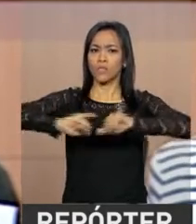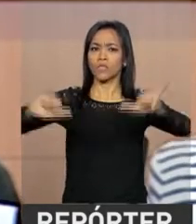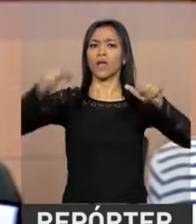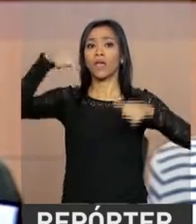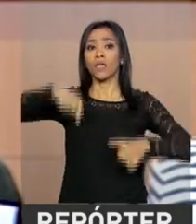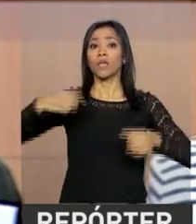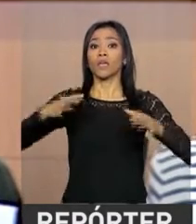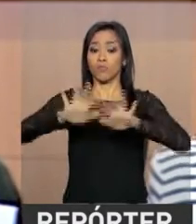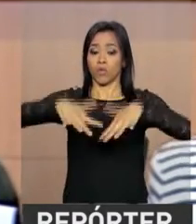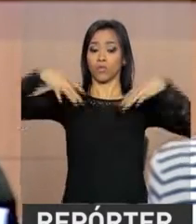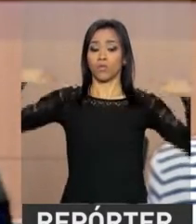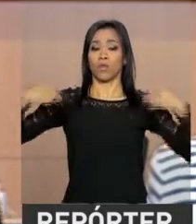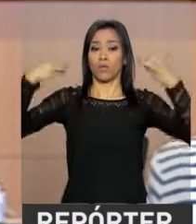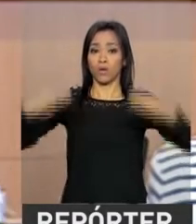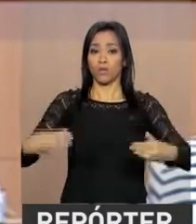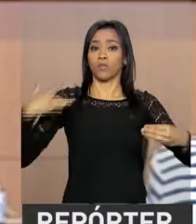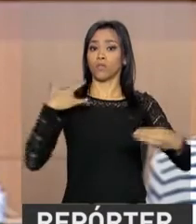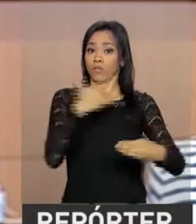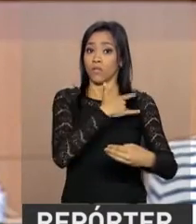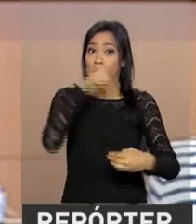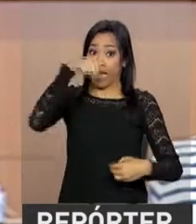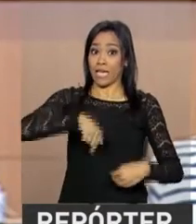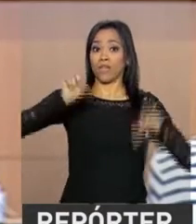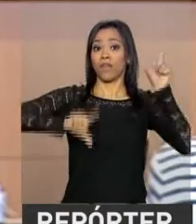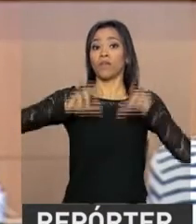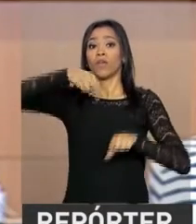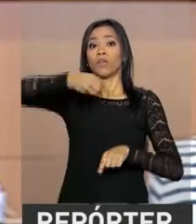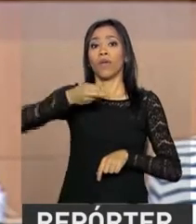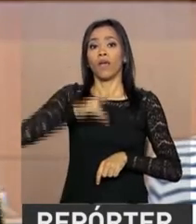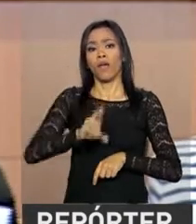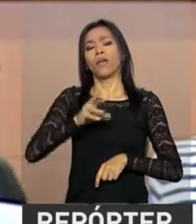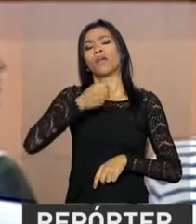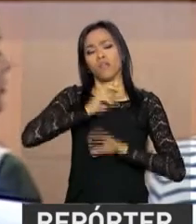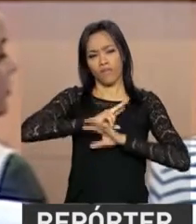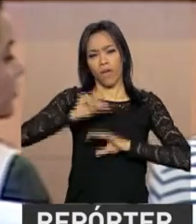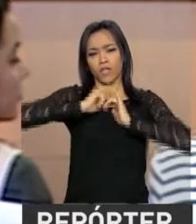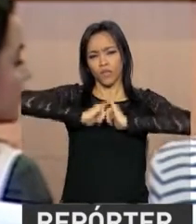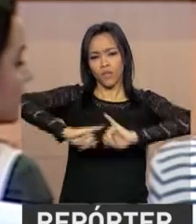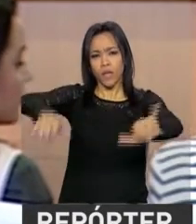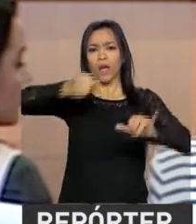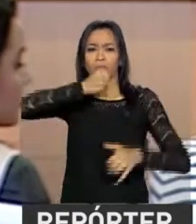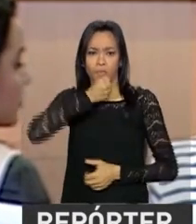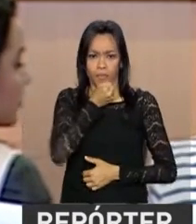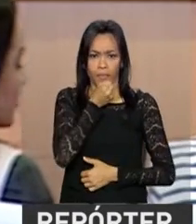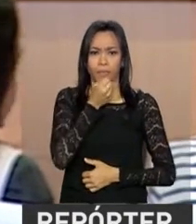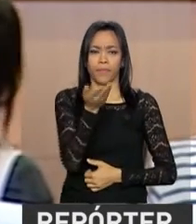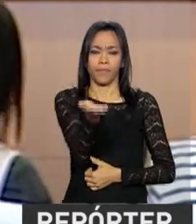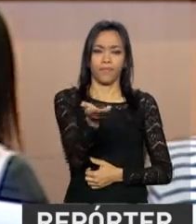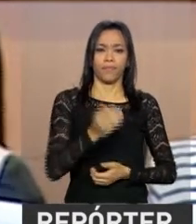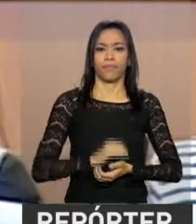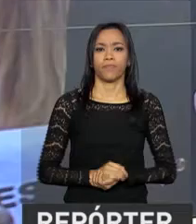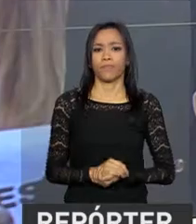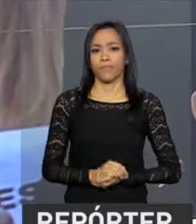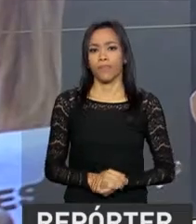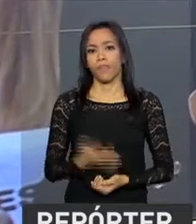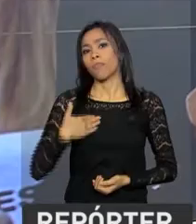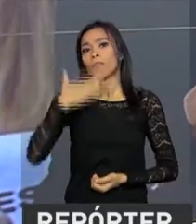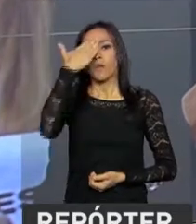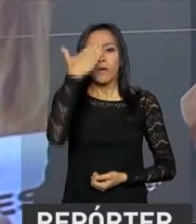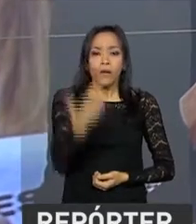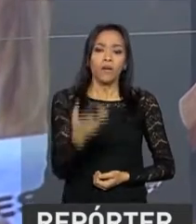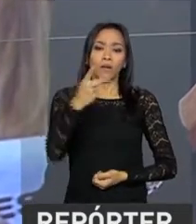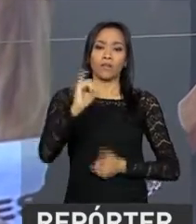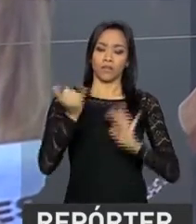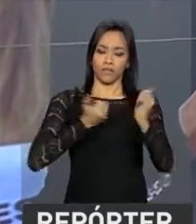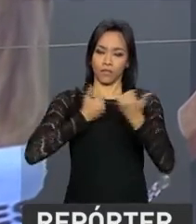lembrando que a tv nbr transmitir essa coletiva o ministro ricardo barros ao vivo josé luiz obrigado paulo pelas